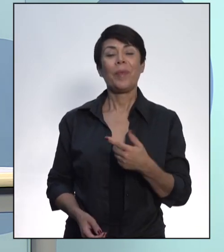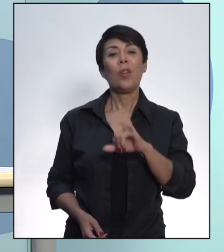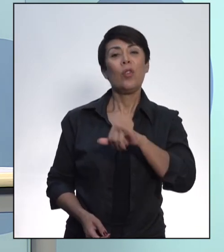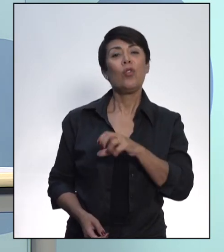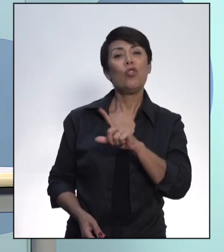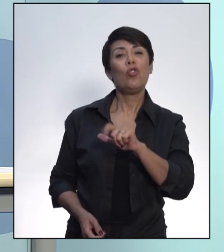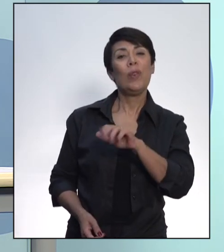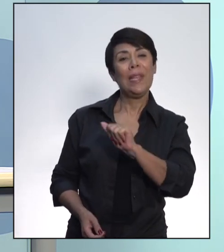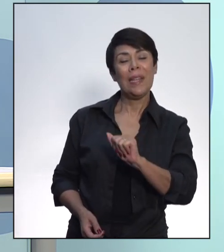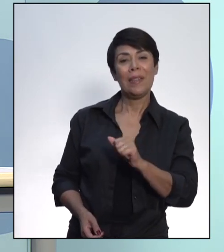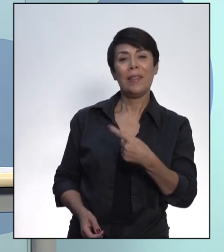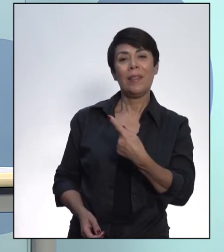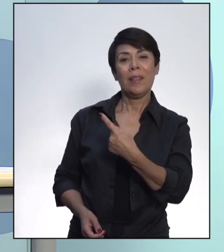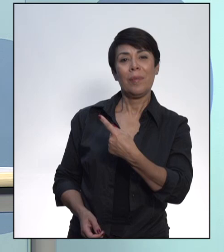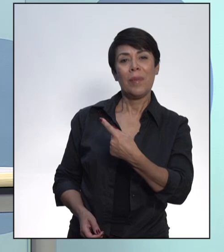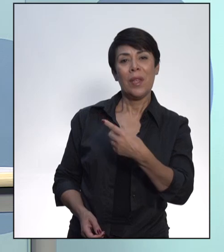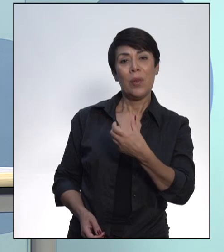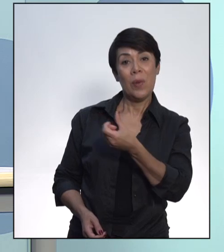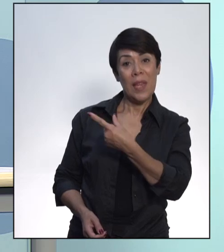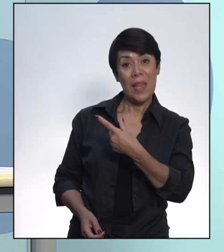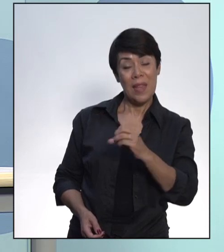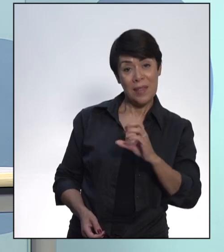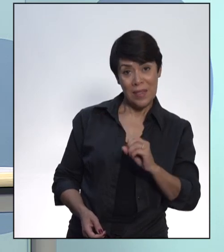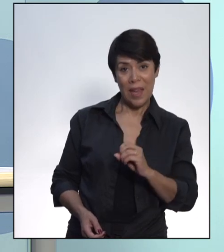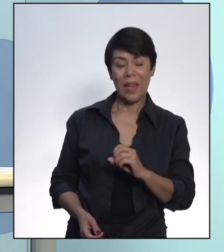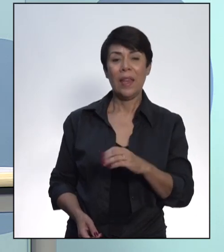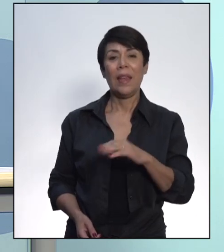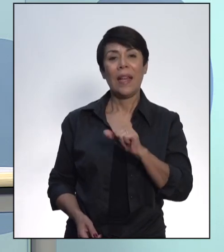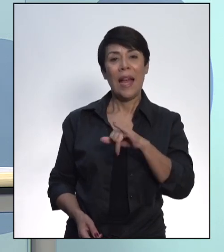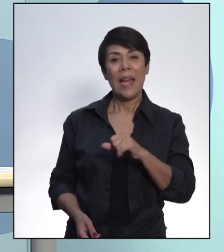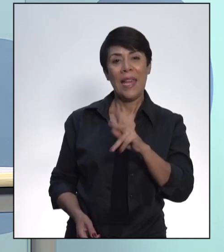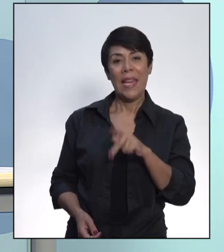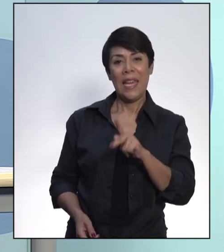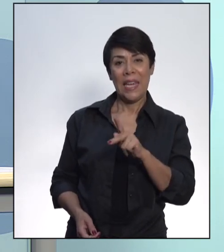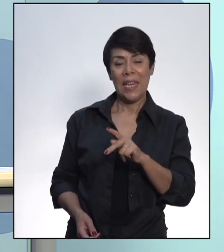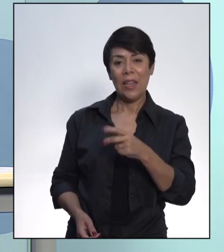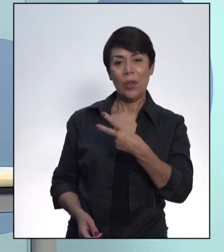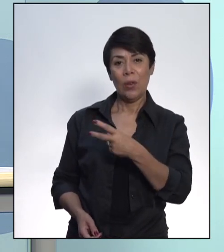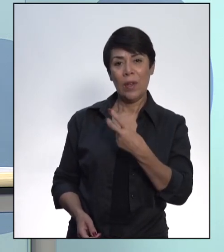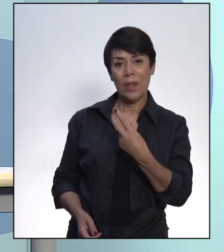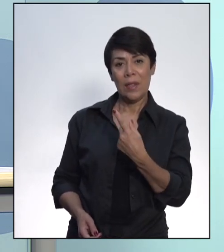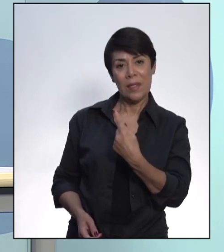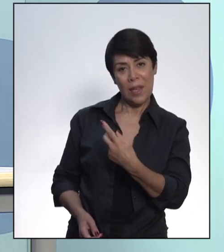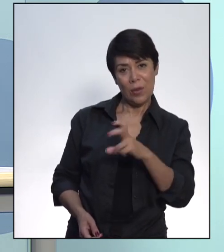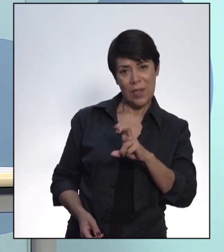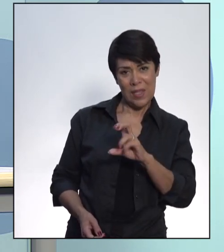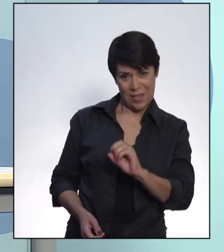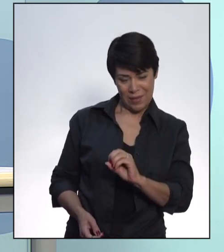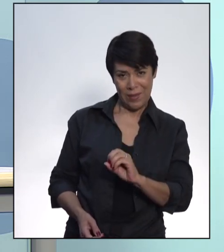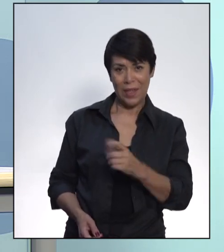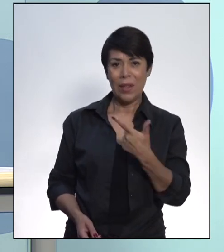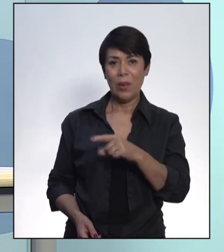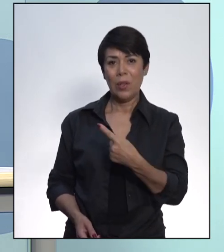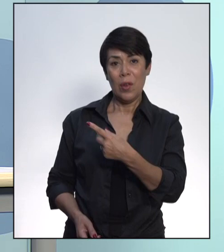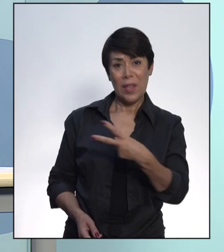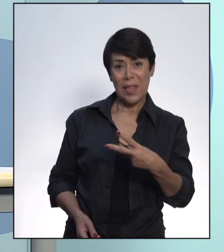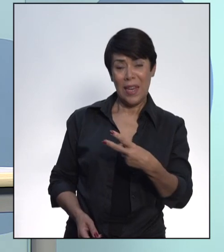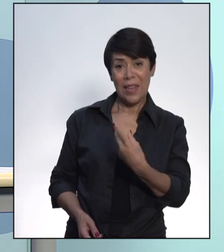Rafael Dias, 16.809. Kaique, 2.750. Gustavo,